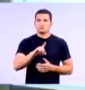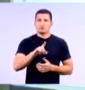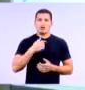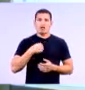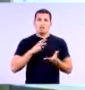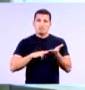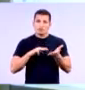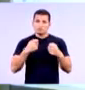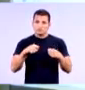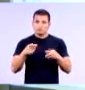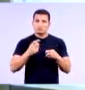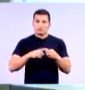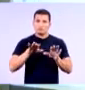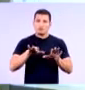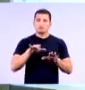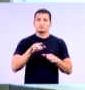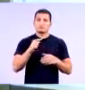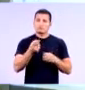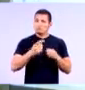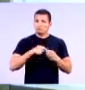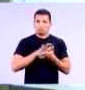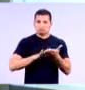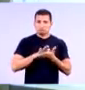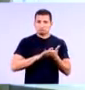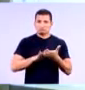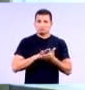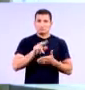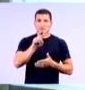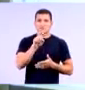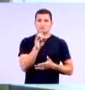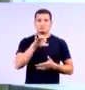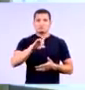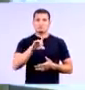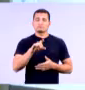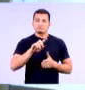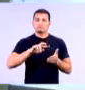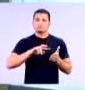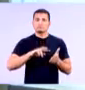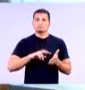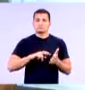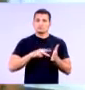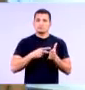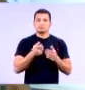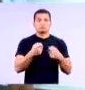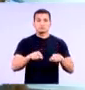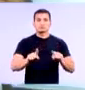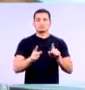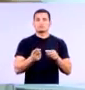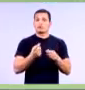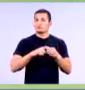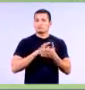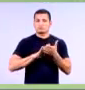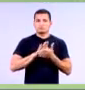precisa retornar, só que esse retorno não é nada. Então, o void define isso aí. Não precisa retornar.